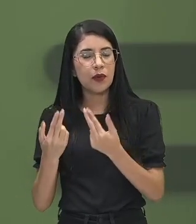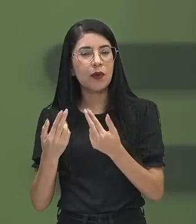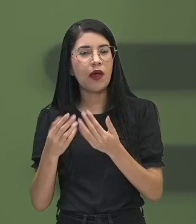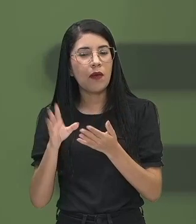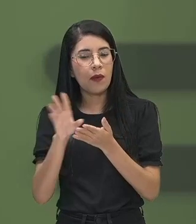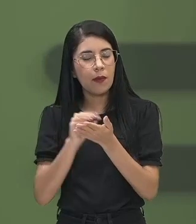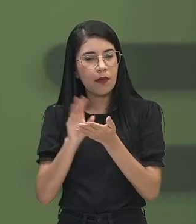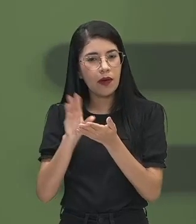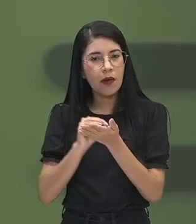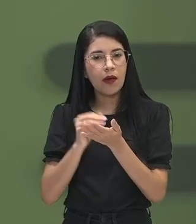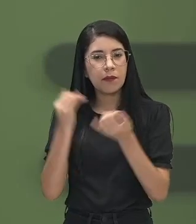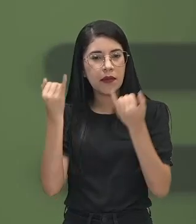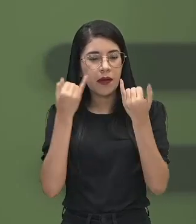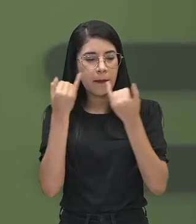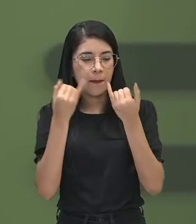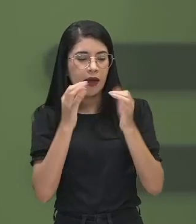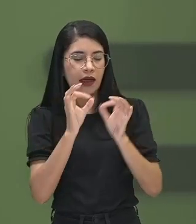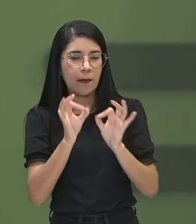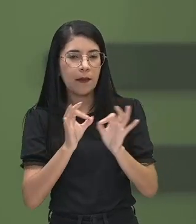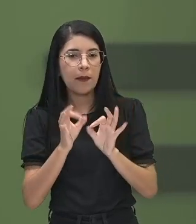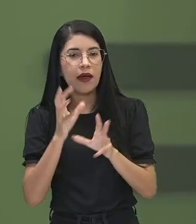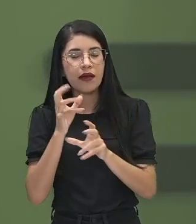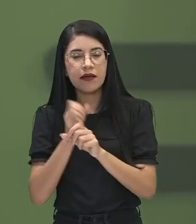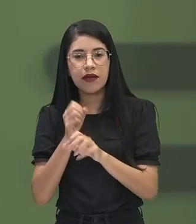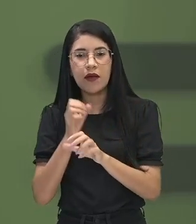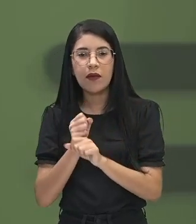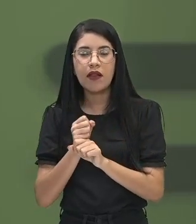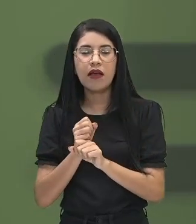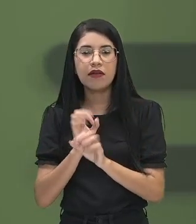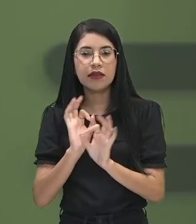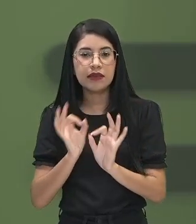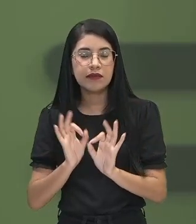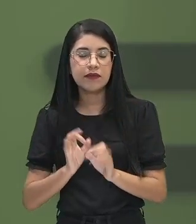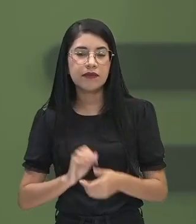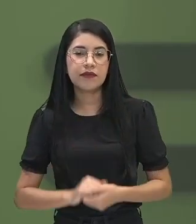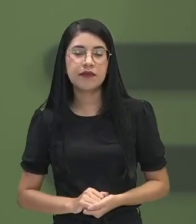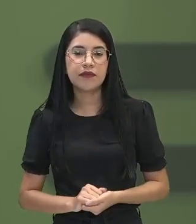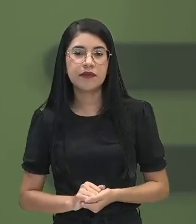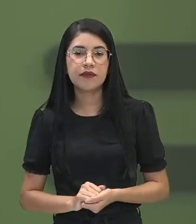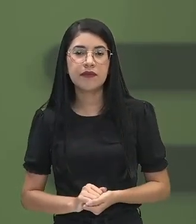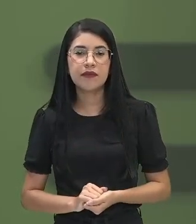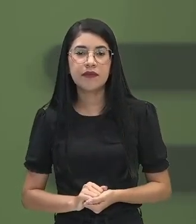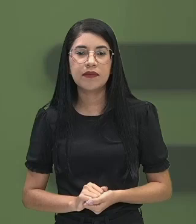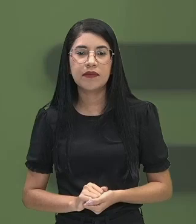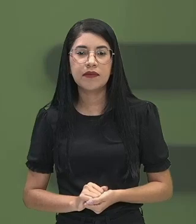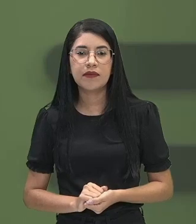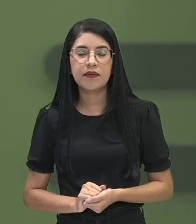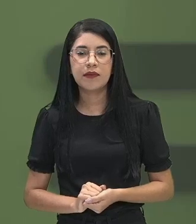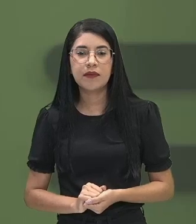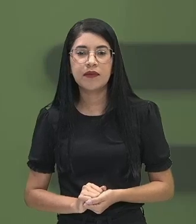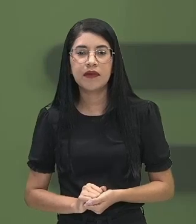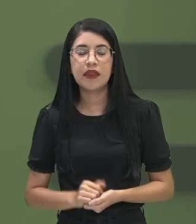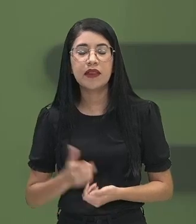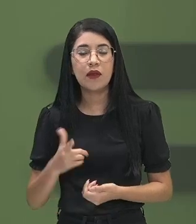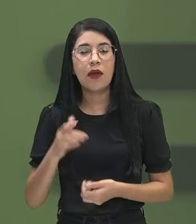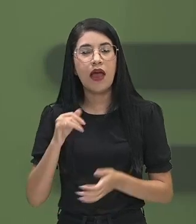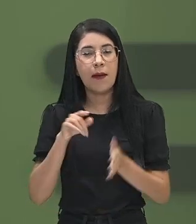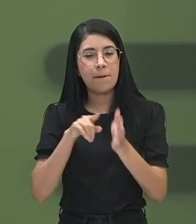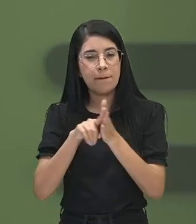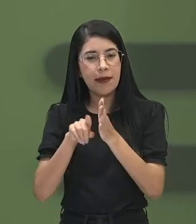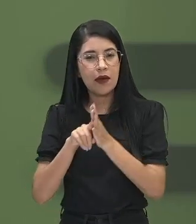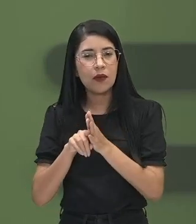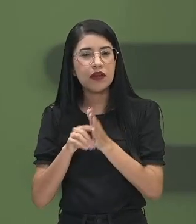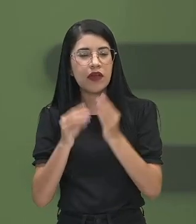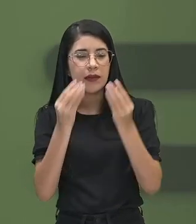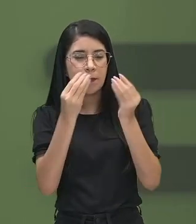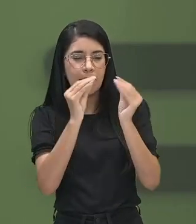bom? As informações para você calcular a variação de entalpia. Novamente, a questão já vai te dar, seja a entalpia